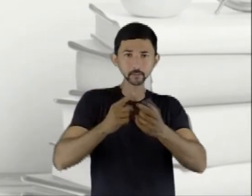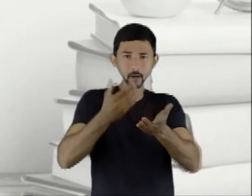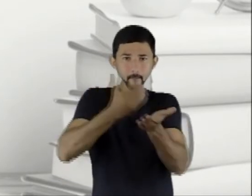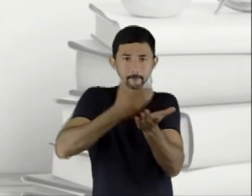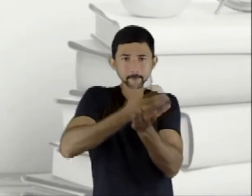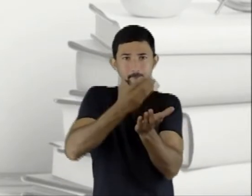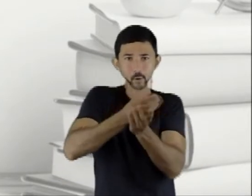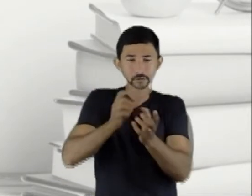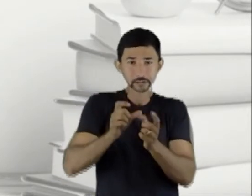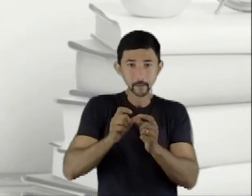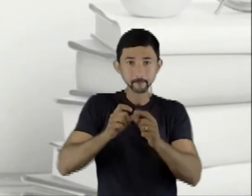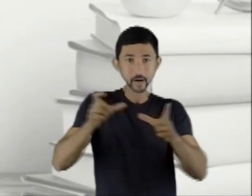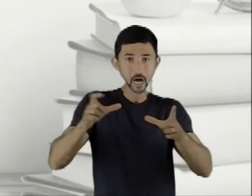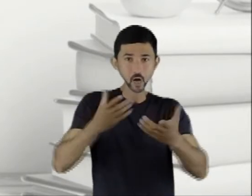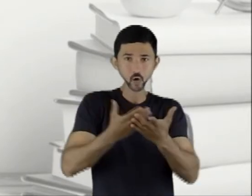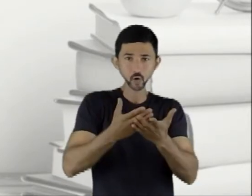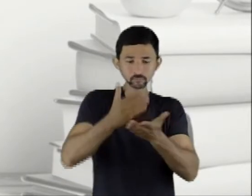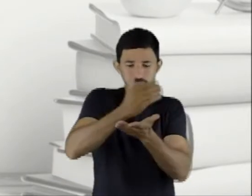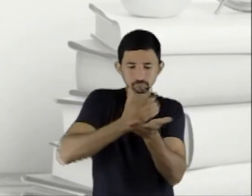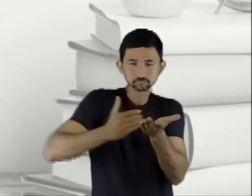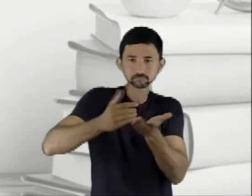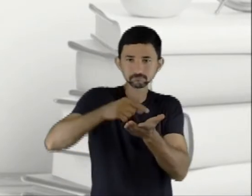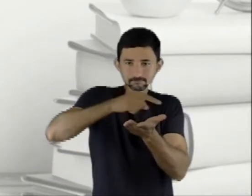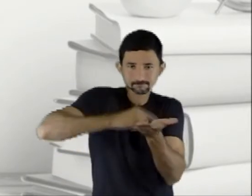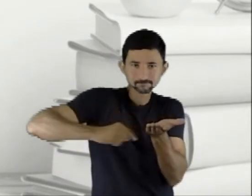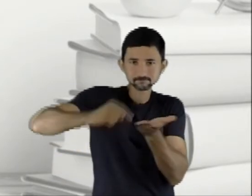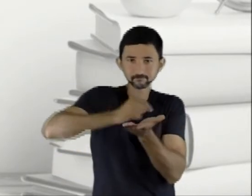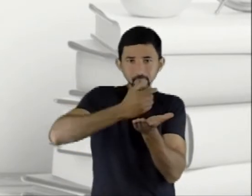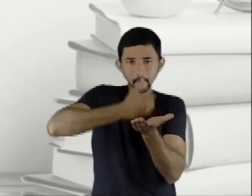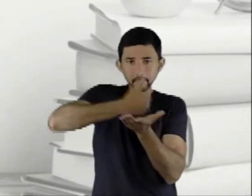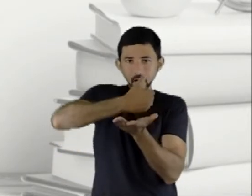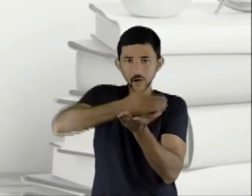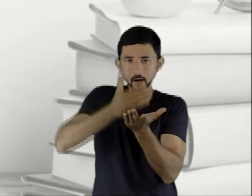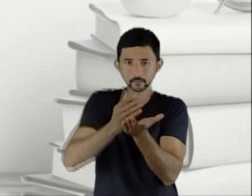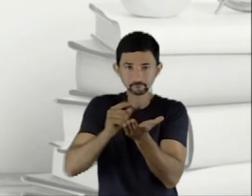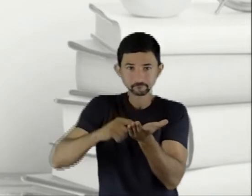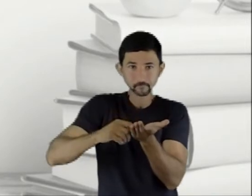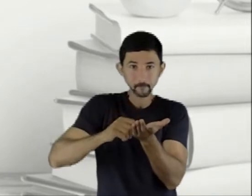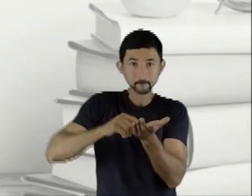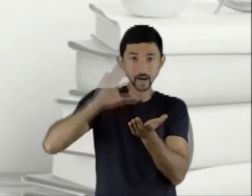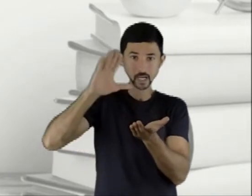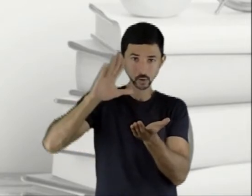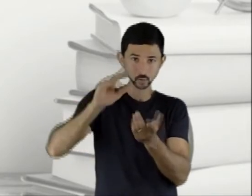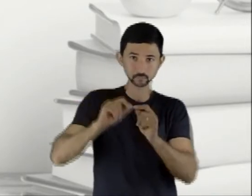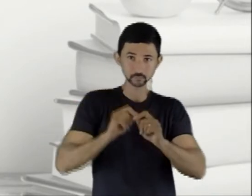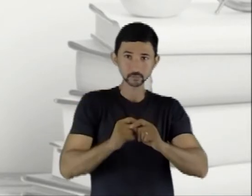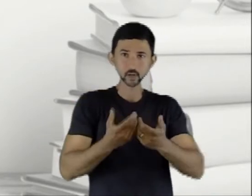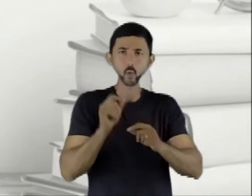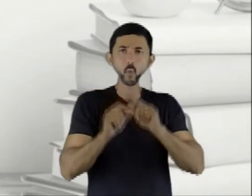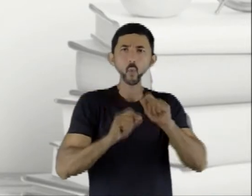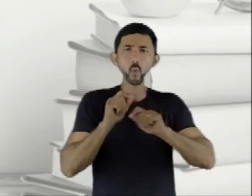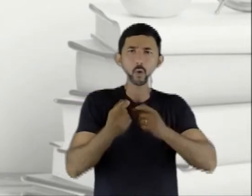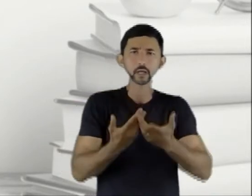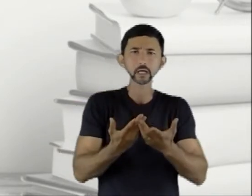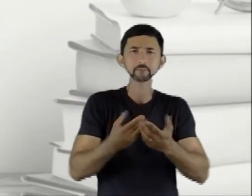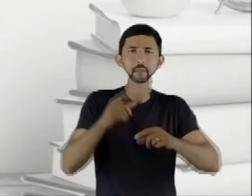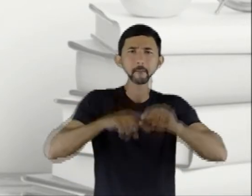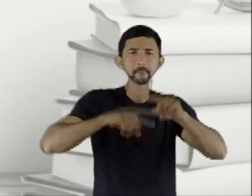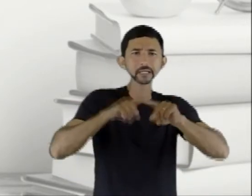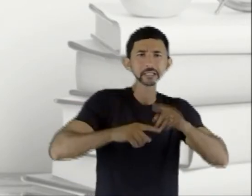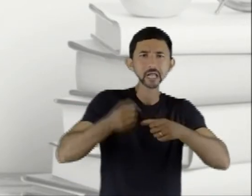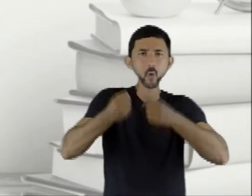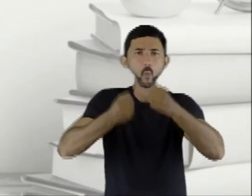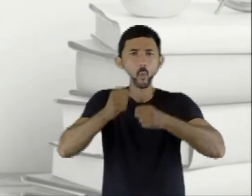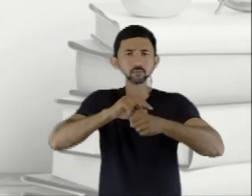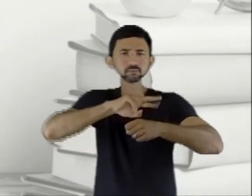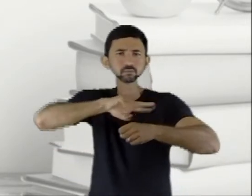quanto pelo maior setor circular, vamos dizer assim, foram os itens automotivos. Você observa lá, a